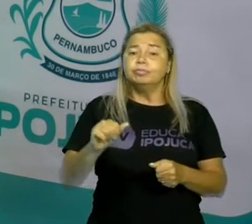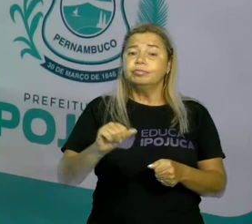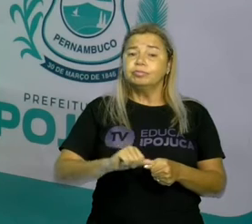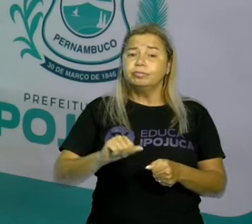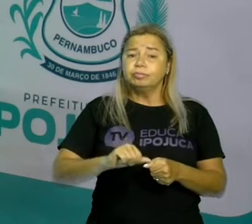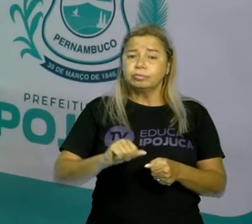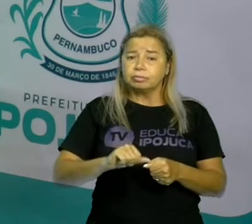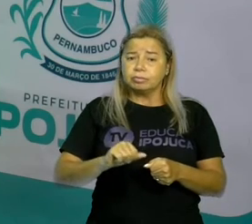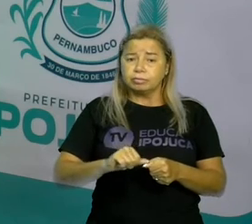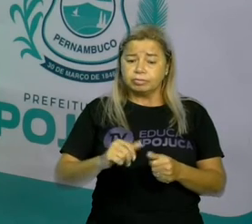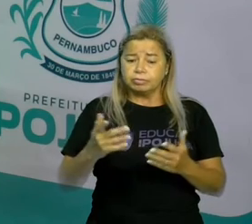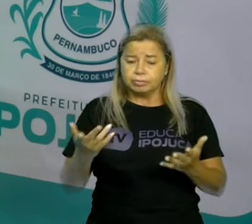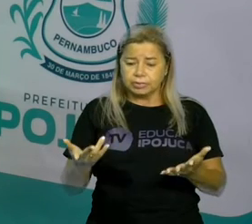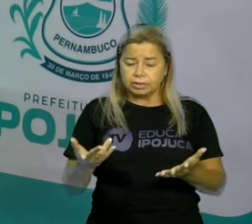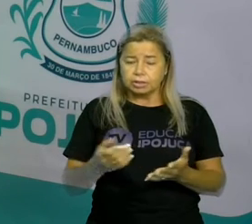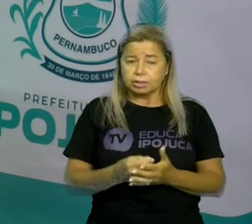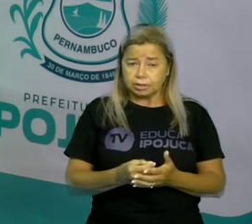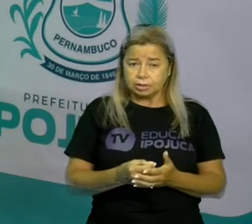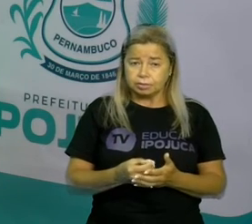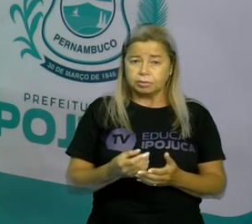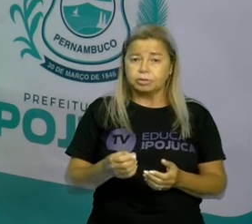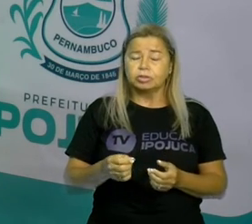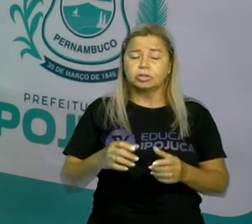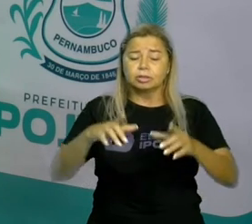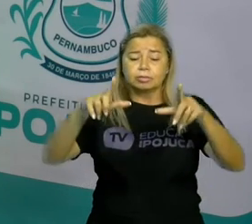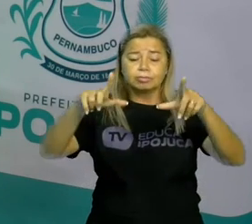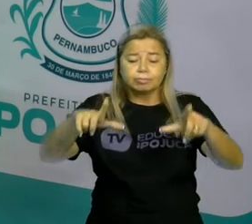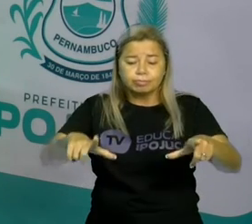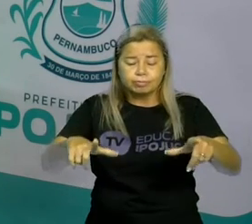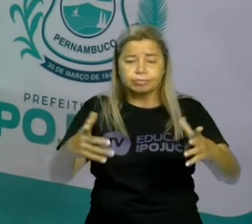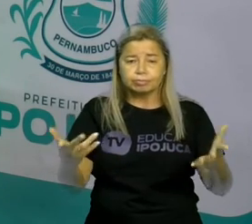identificação estamos localizando